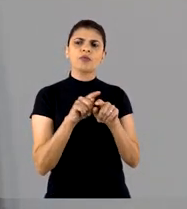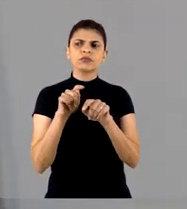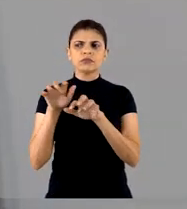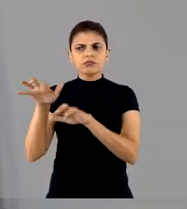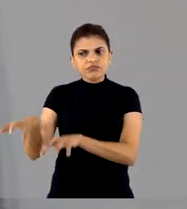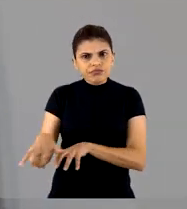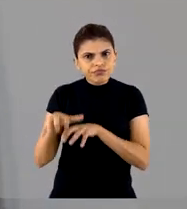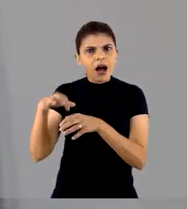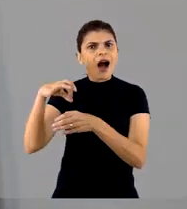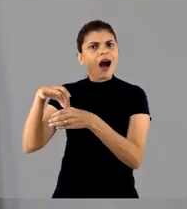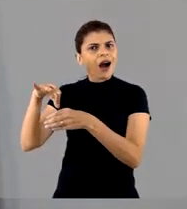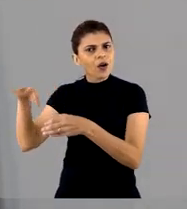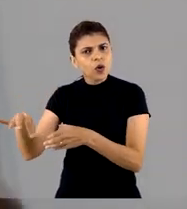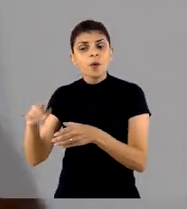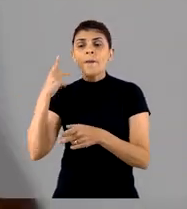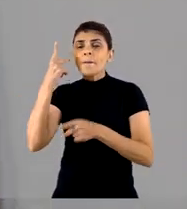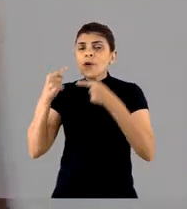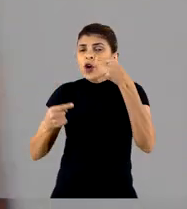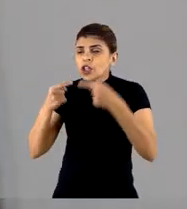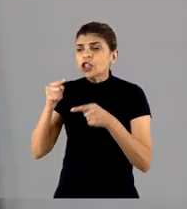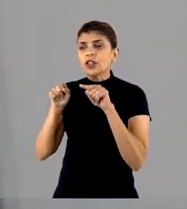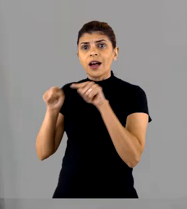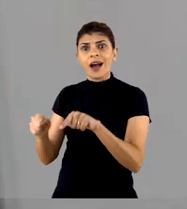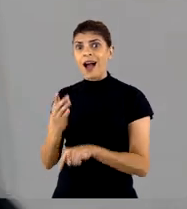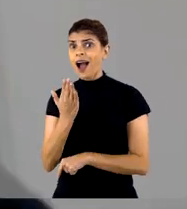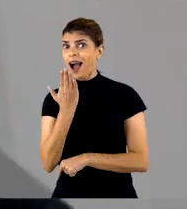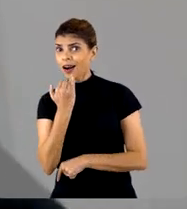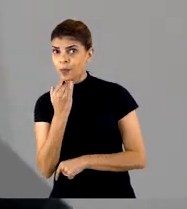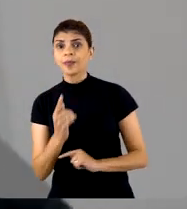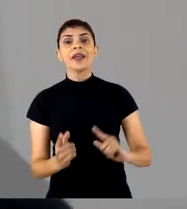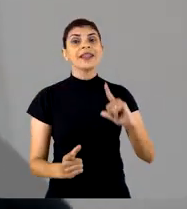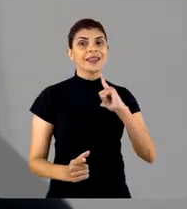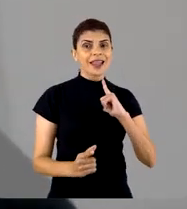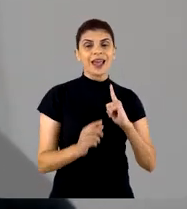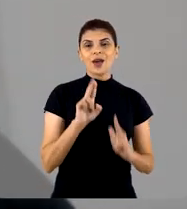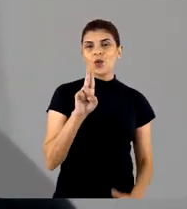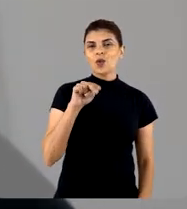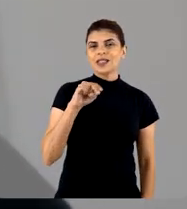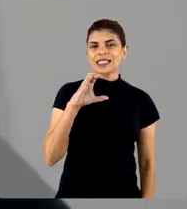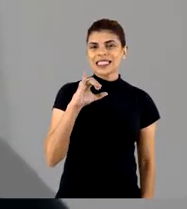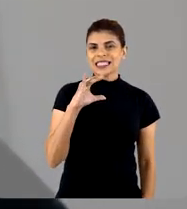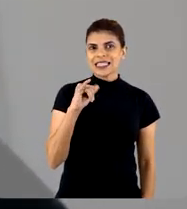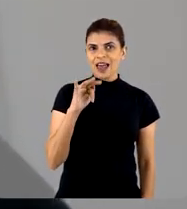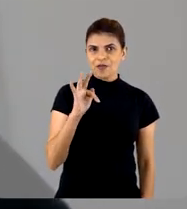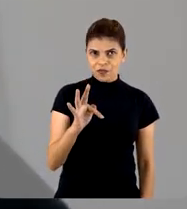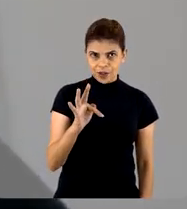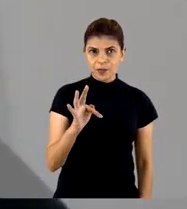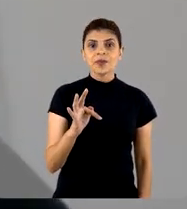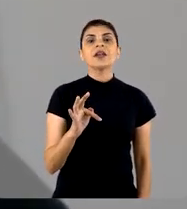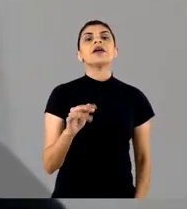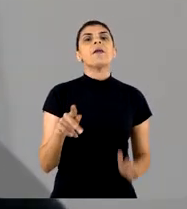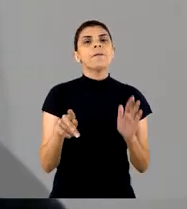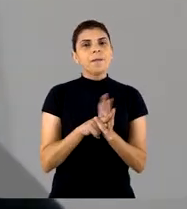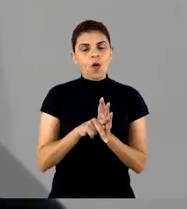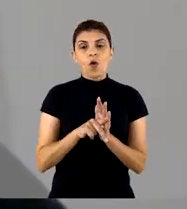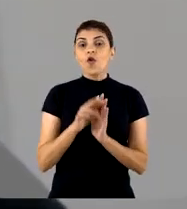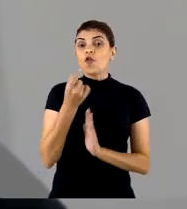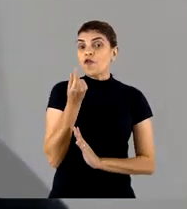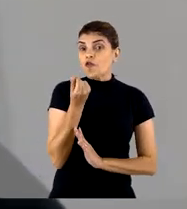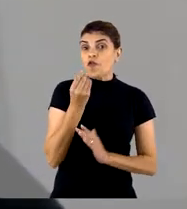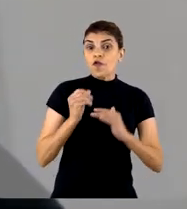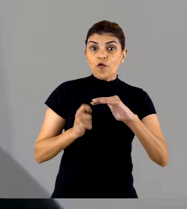agrícola, voltada especificamente para políticas de alimentação. E tem a United Children's Fund, a UNICEF, que aqui no Brasil foi chamada de